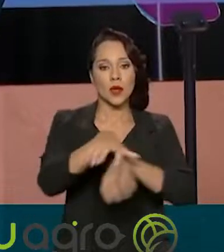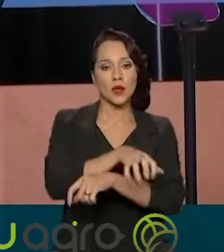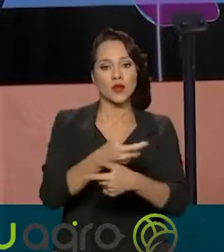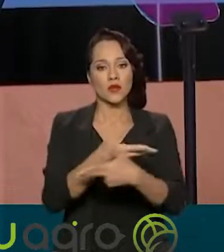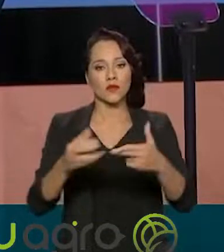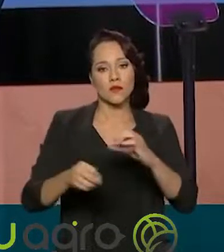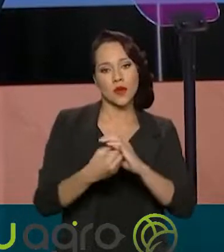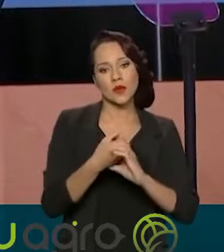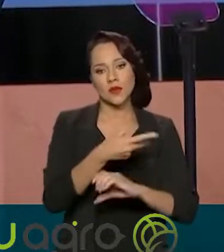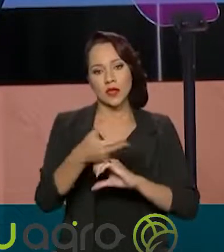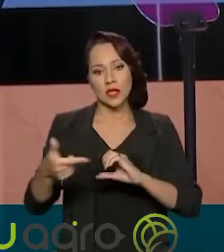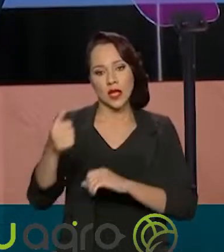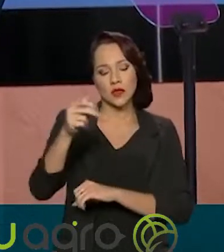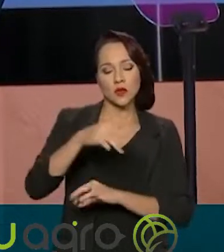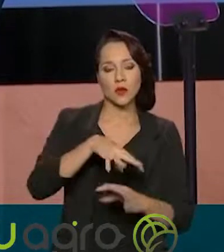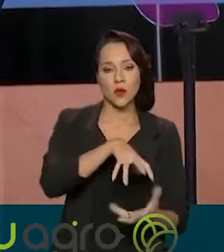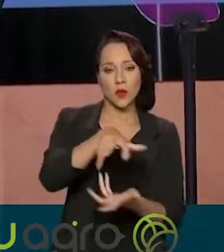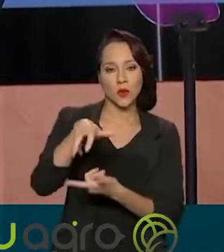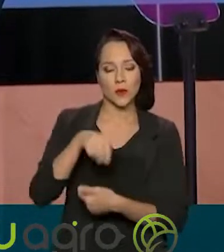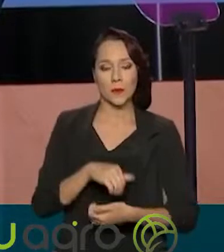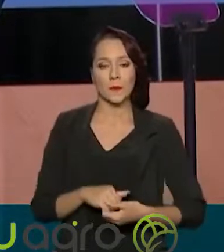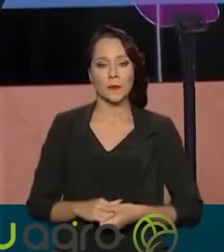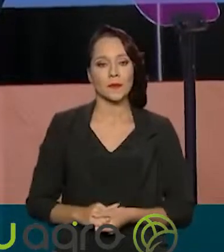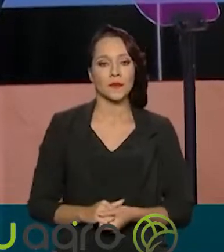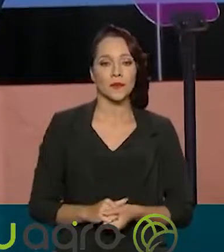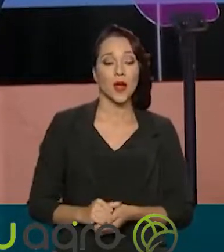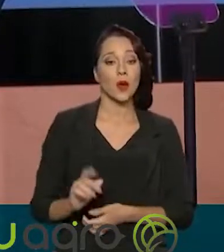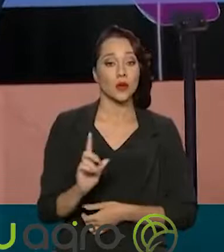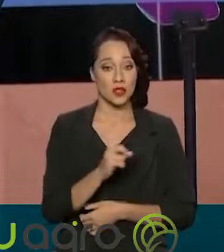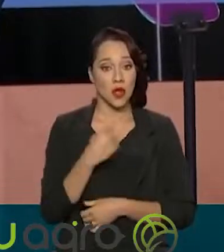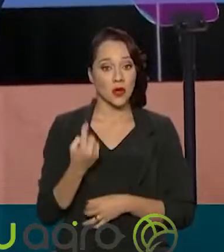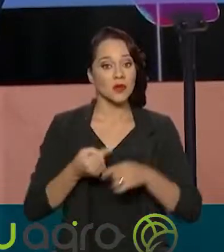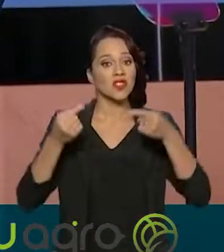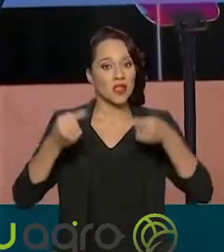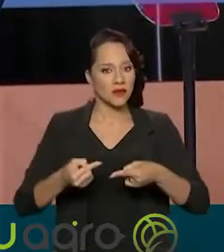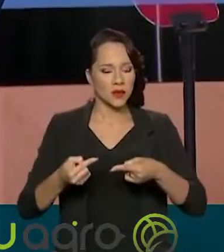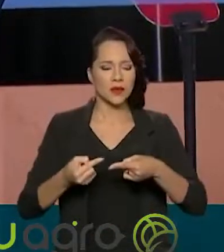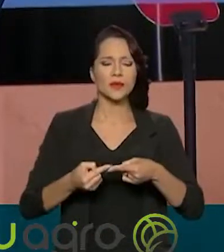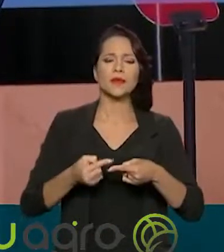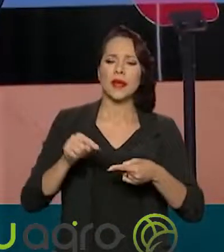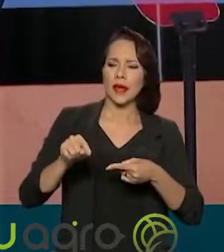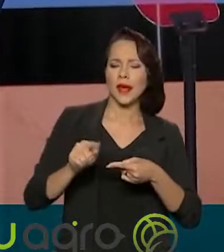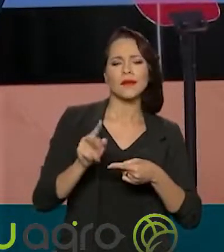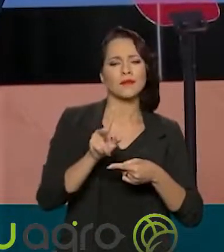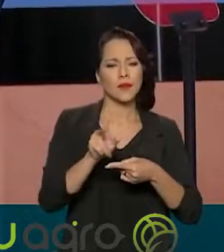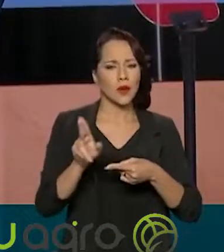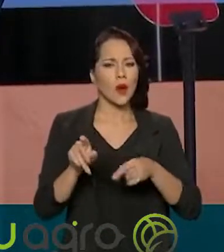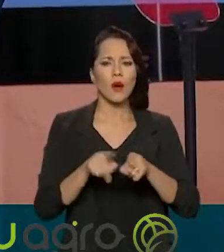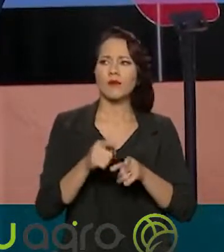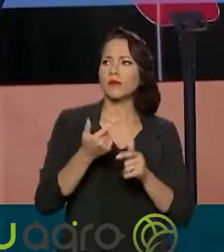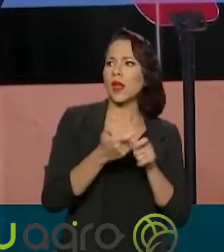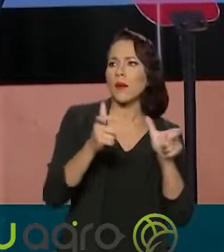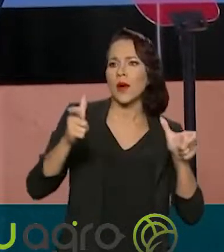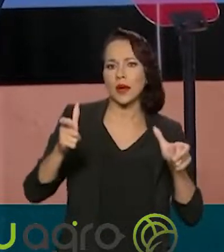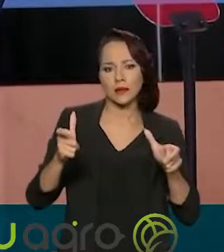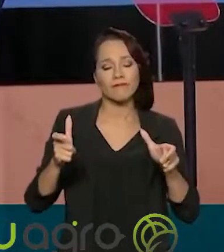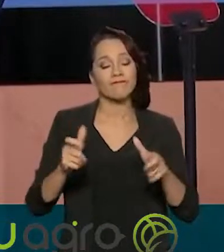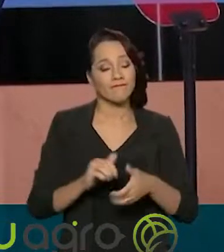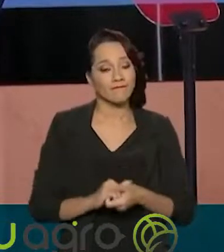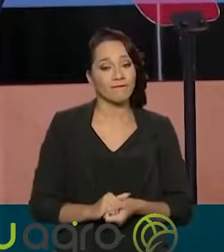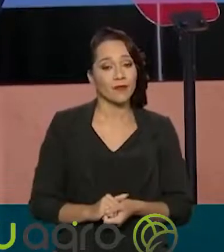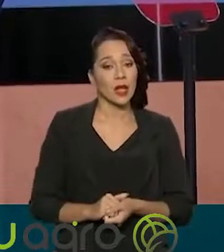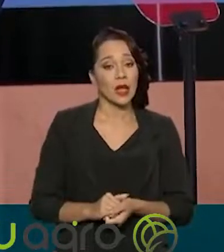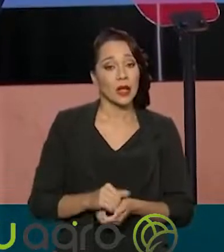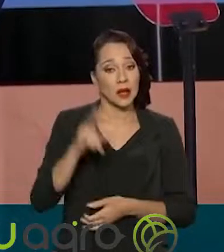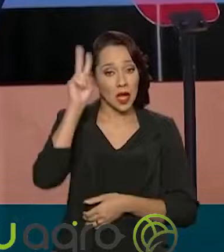do planeta. Os nossos desafios são proporcionais ao nosso tamanho. Lembro que a